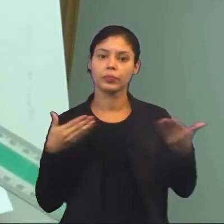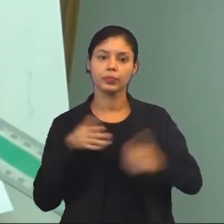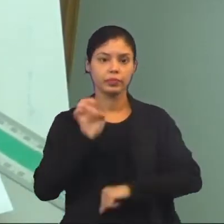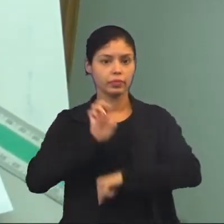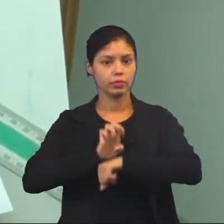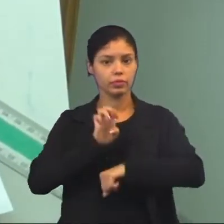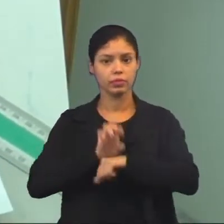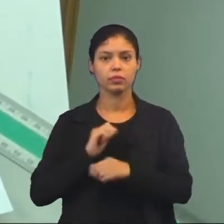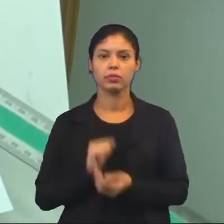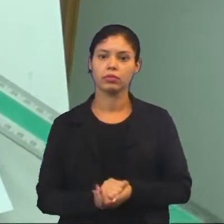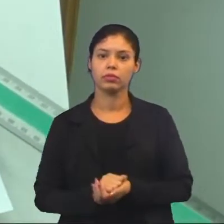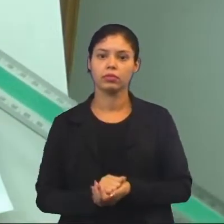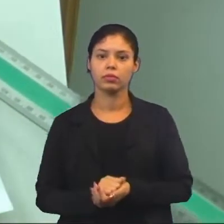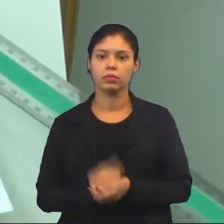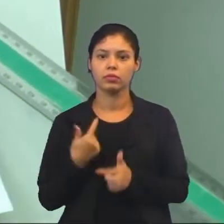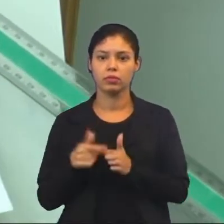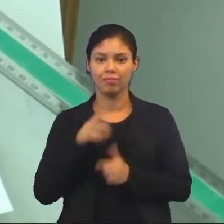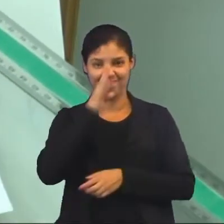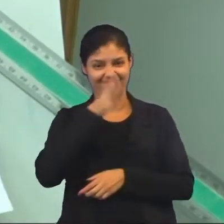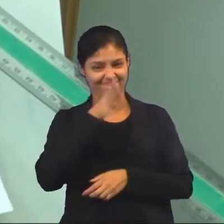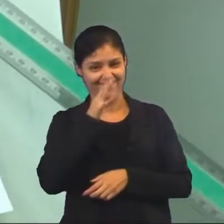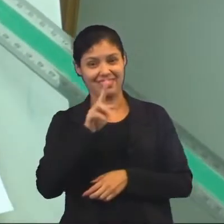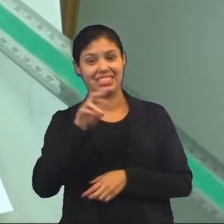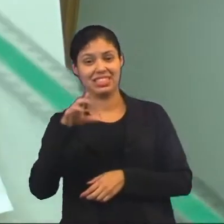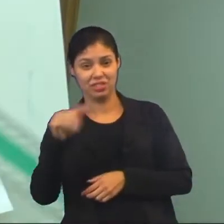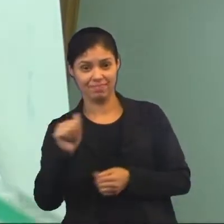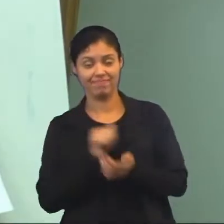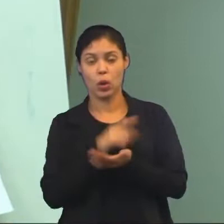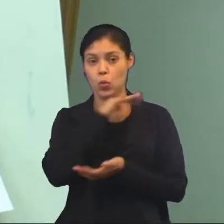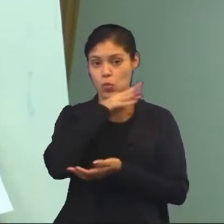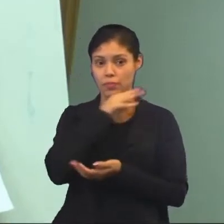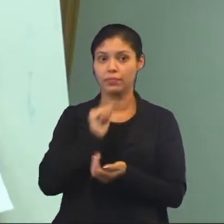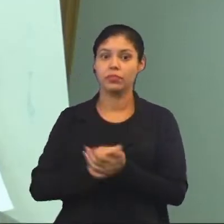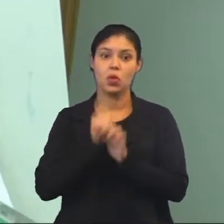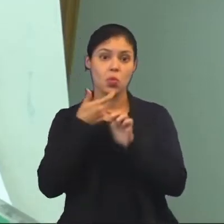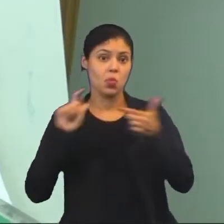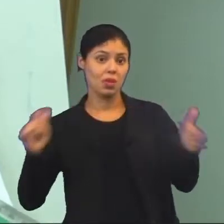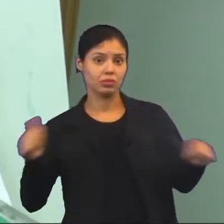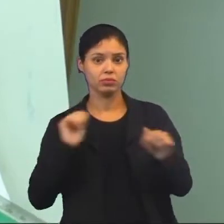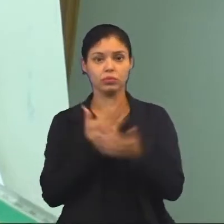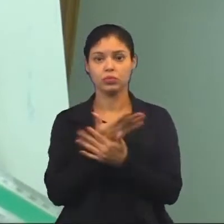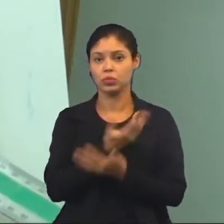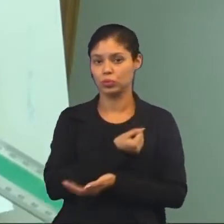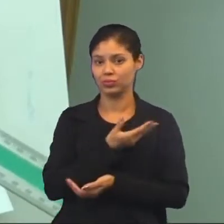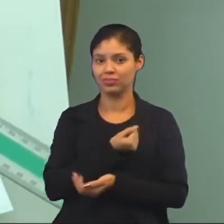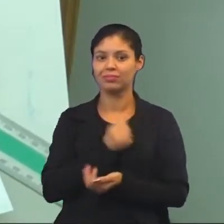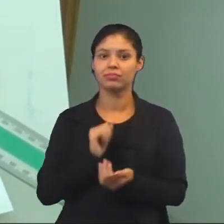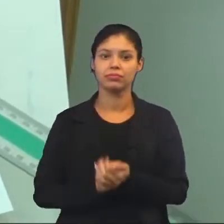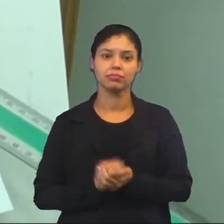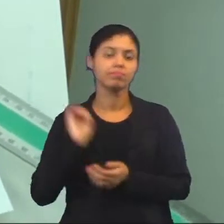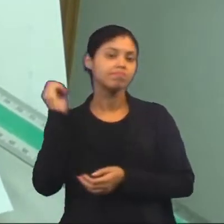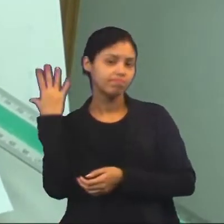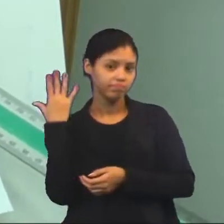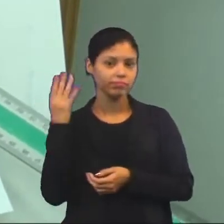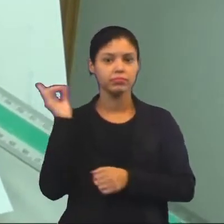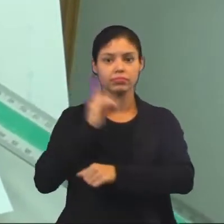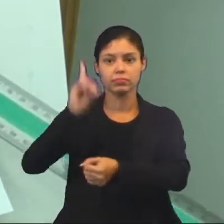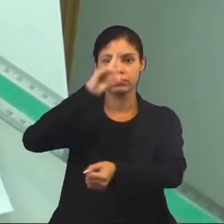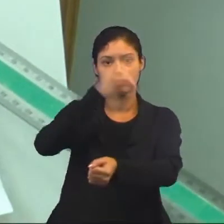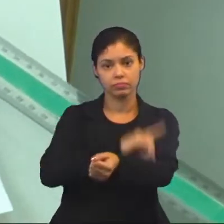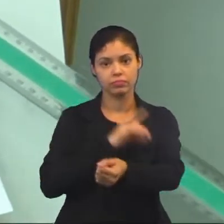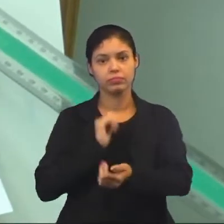Atualmente, o estado está em uma situação crítica devido ao aumento no número de casos de